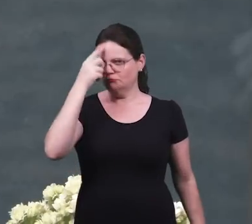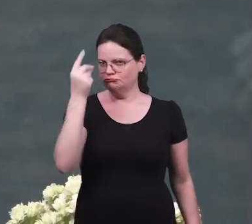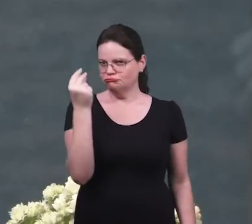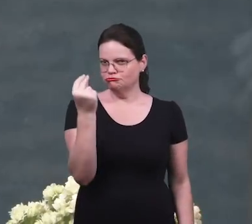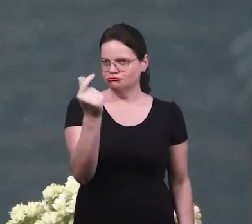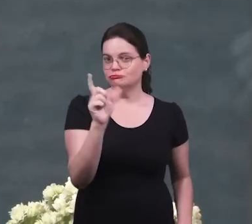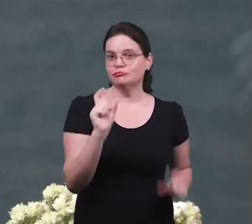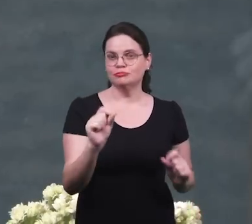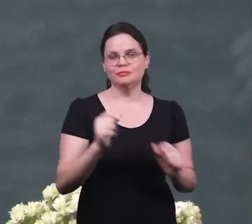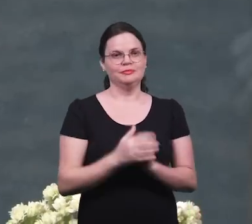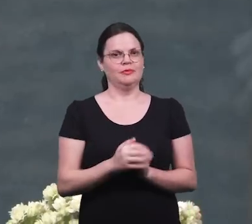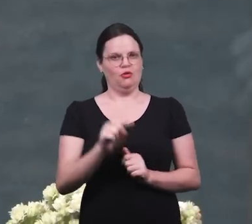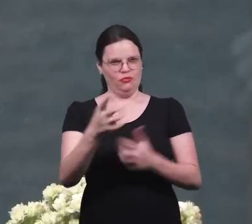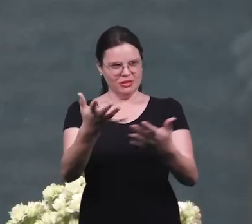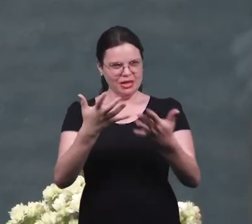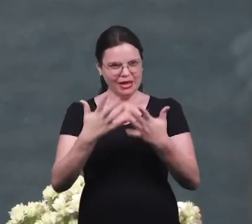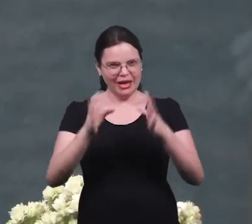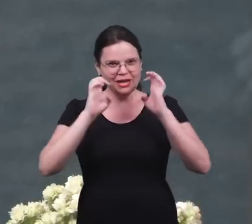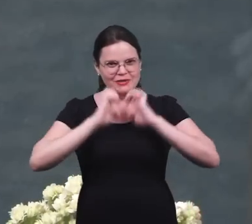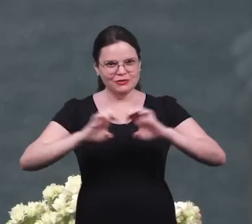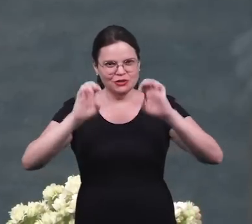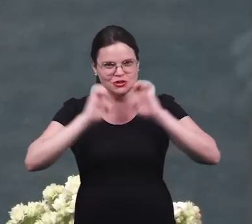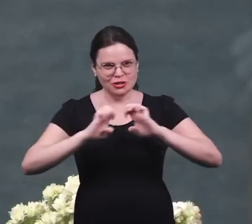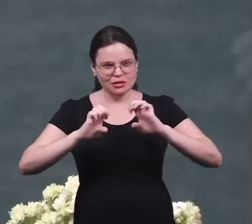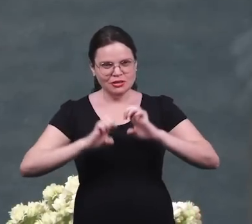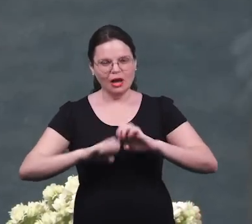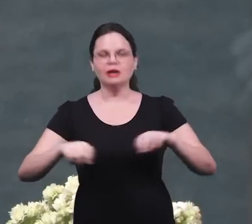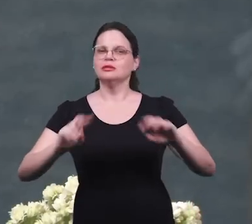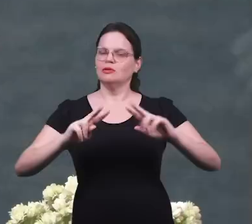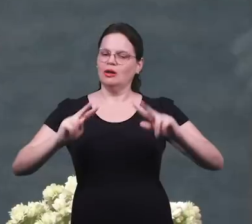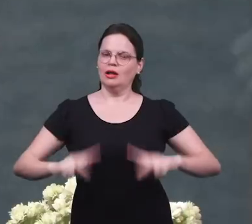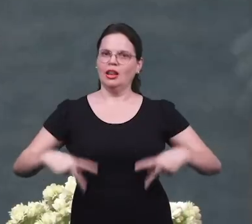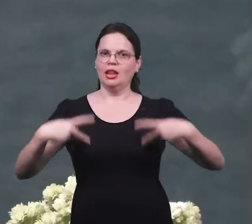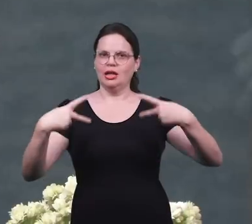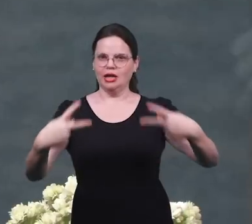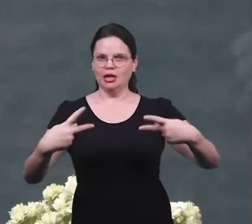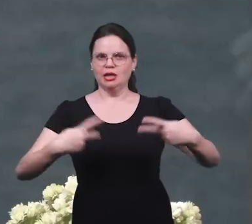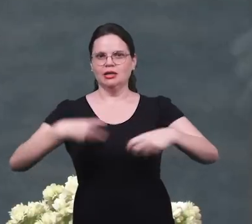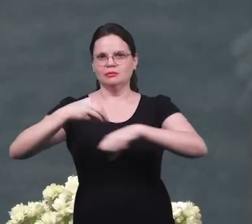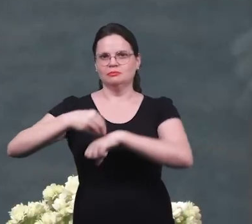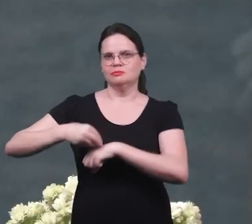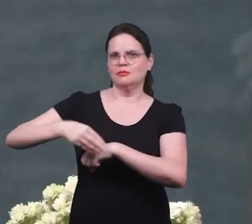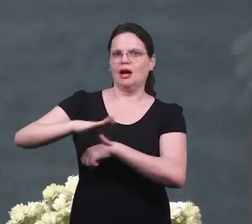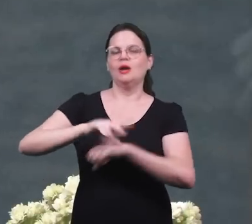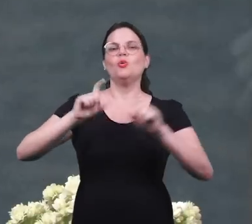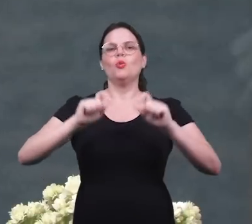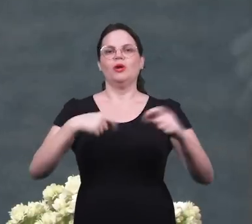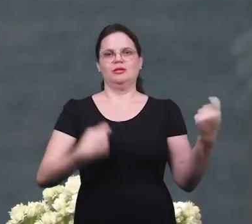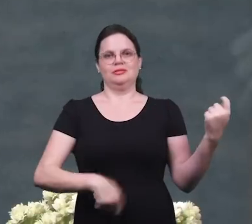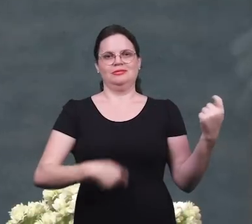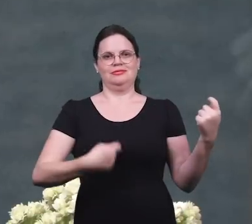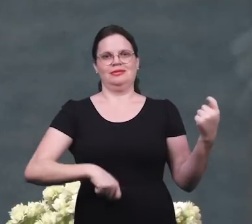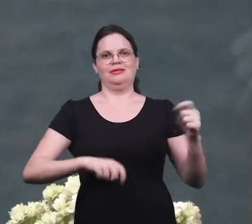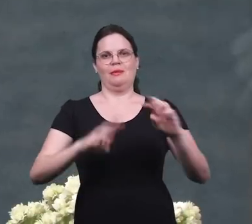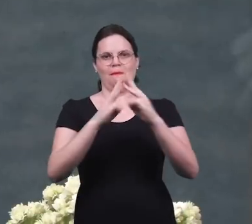Quer evangelizar alguém? Manda para essa pessoa o link do Serenata Manaim.